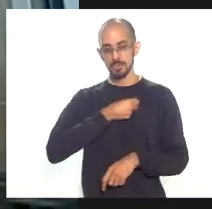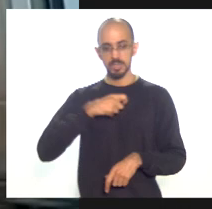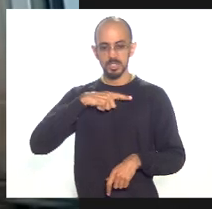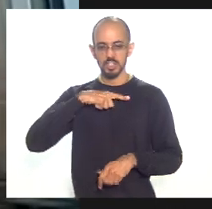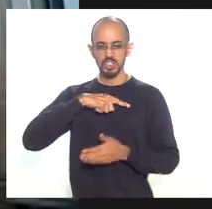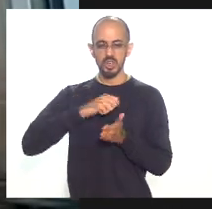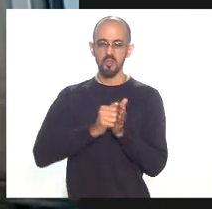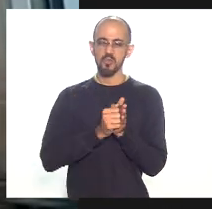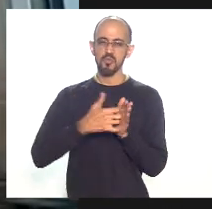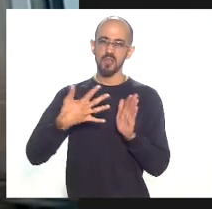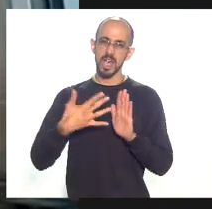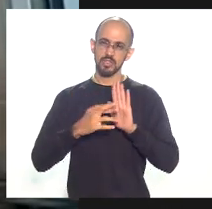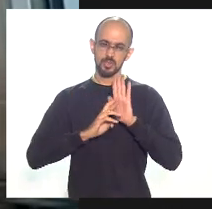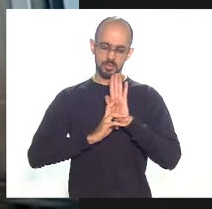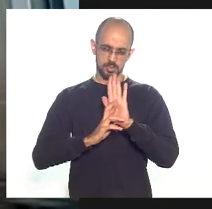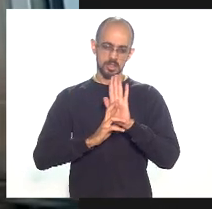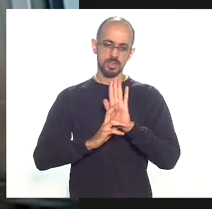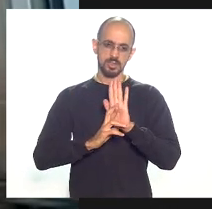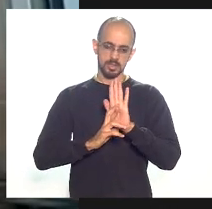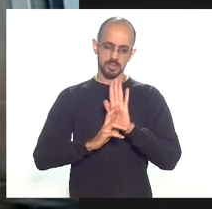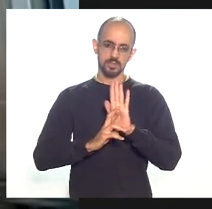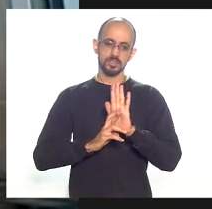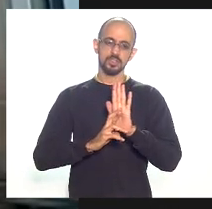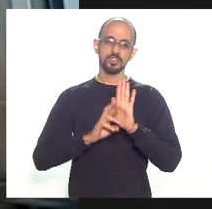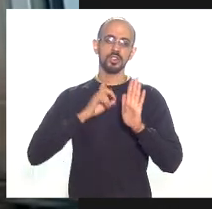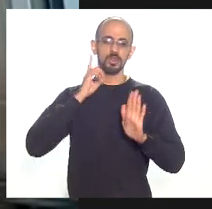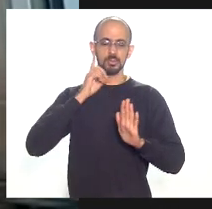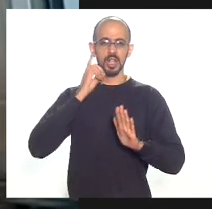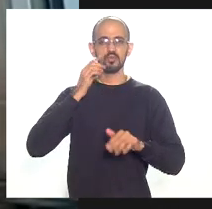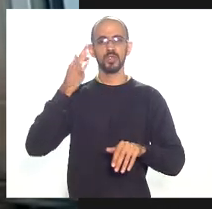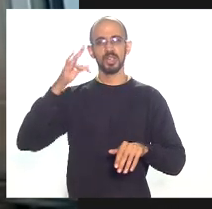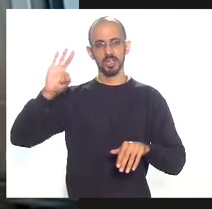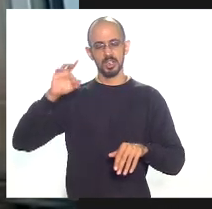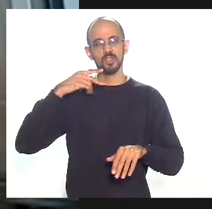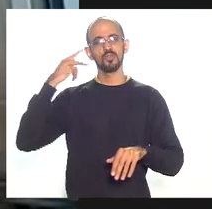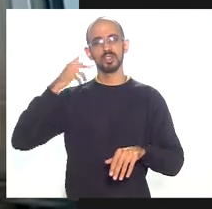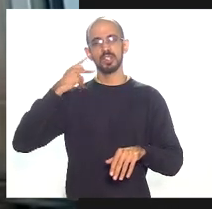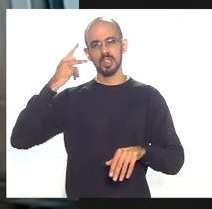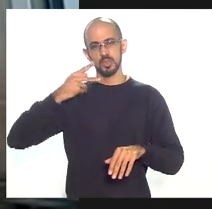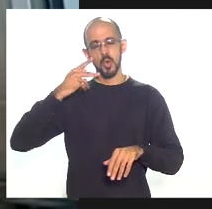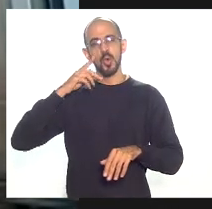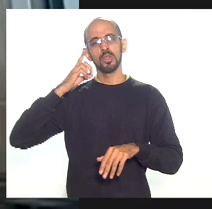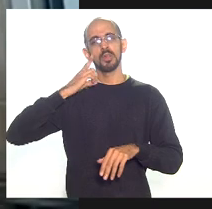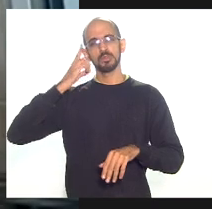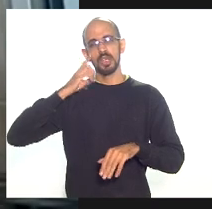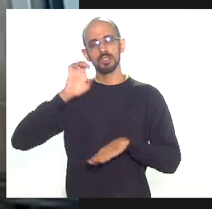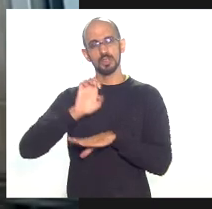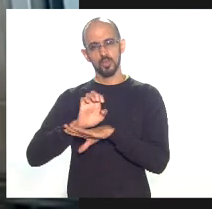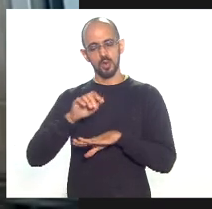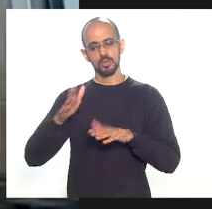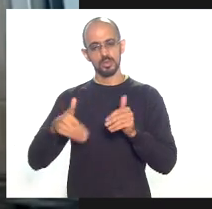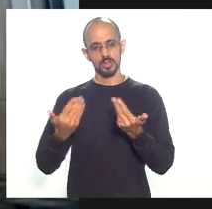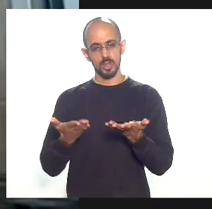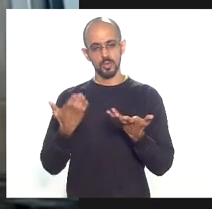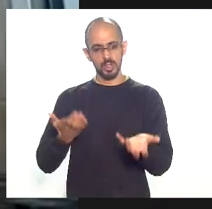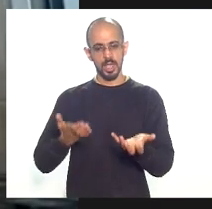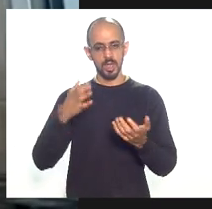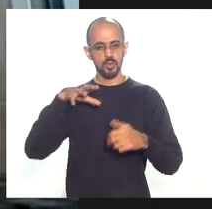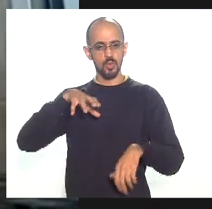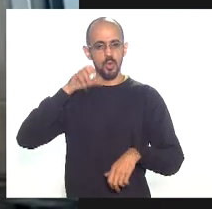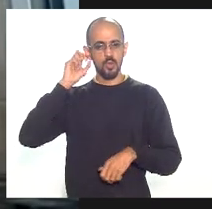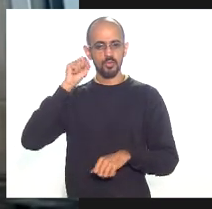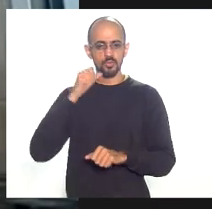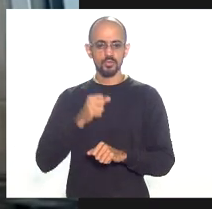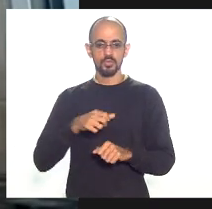representantes ali tinha deputado federal deputado estadual vereador então enfim o que eu queria ouvir no Ministério da Saúde eu não conseguia